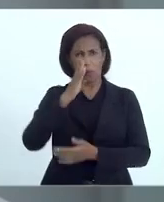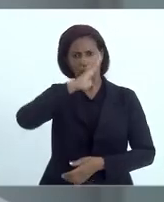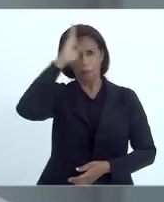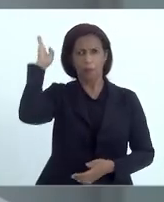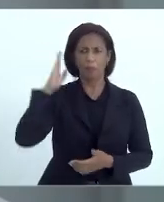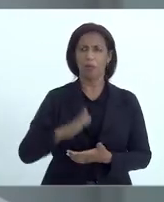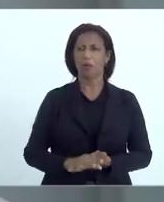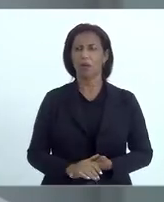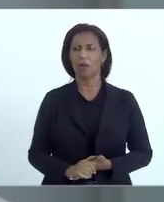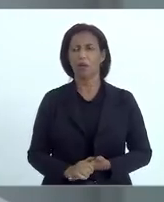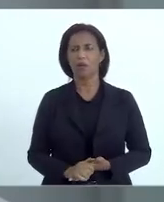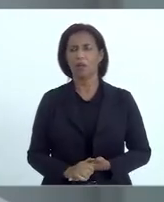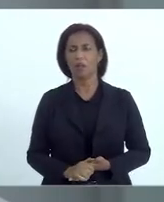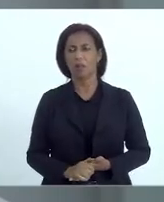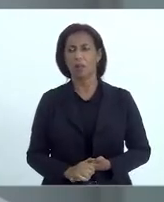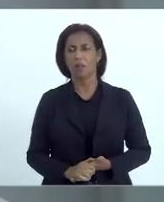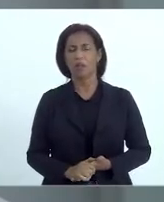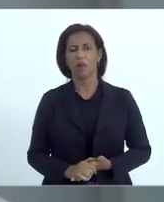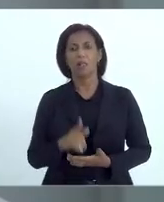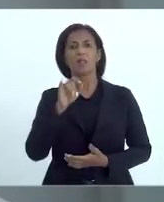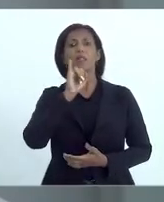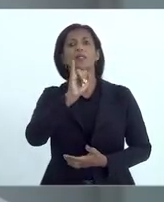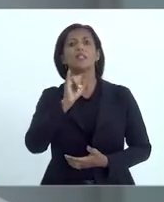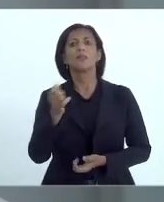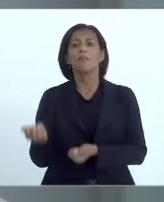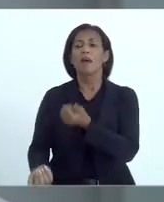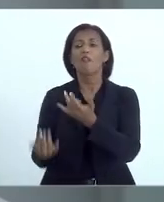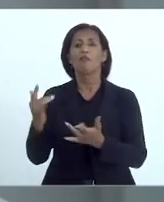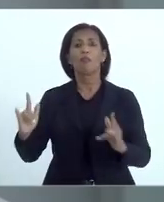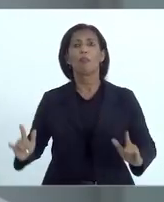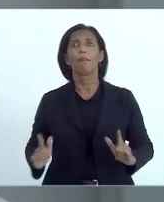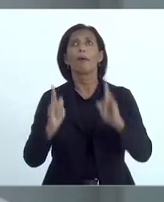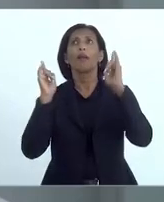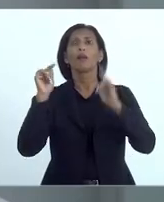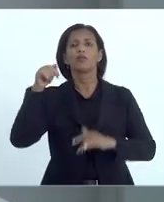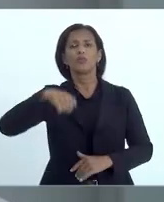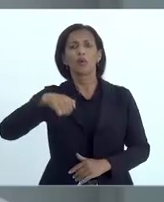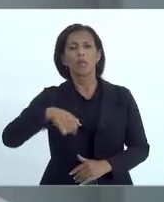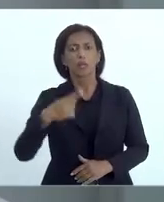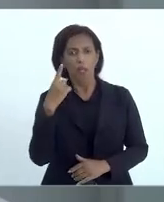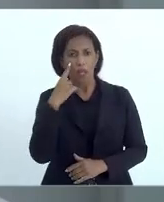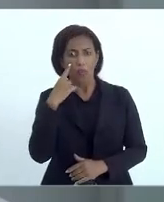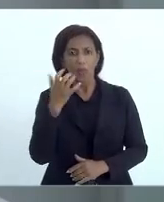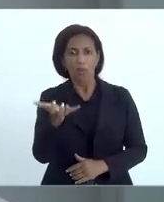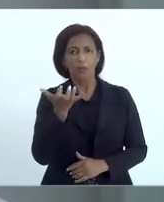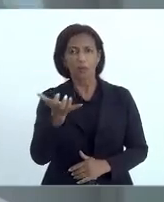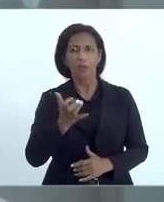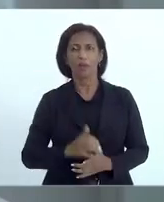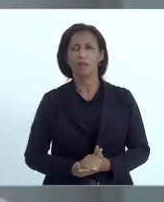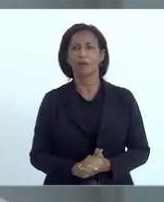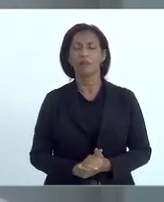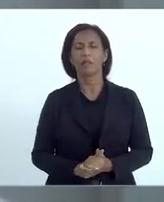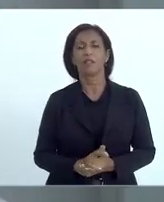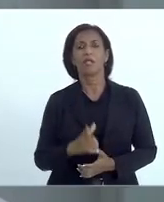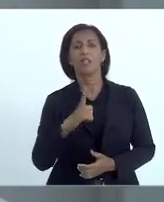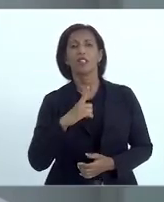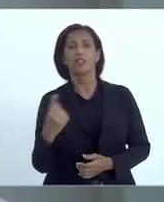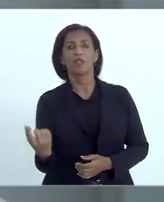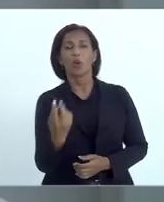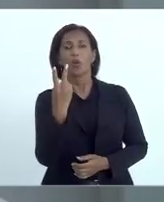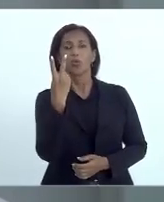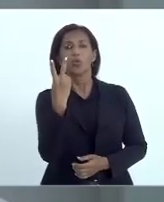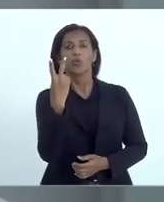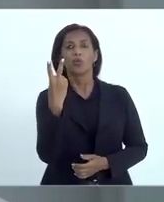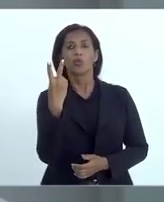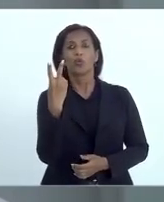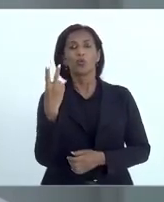bombeiro Eu acho que o sabe se pede pegar fogo agora aqui em cima aqui eu quero ver eu quero ver o cara o que tiver faltando